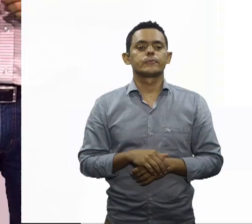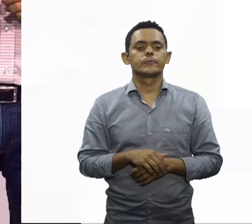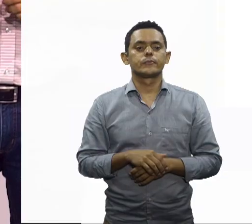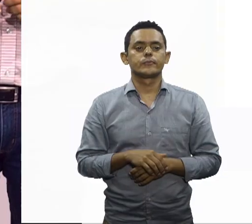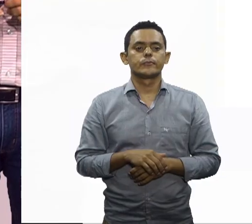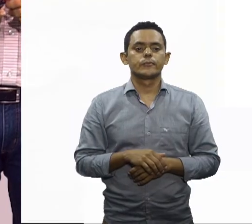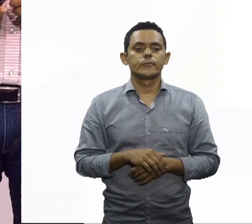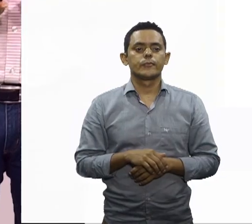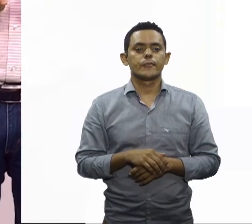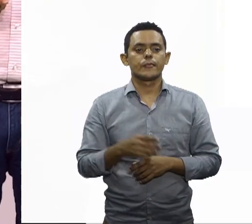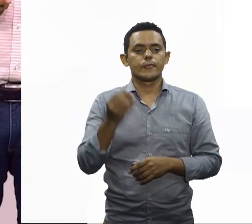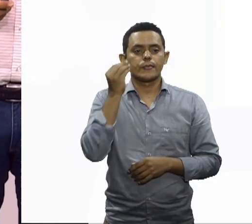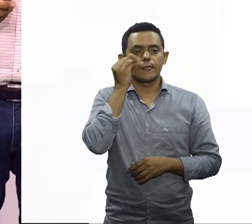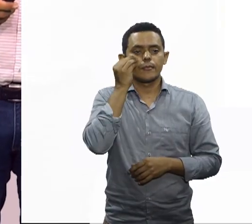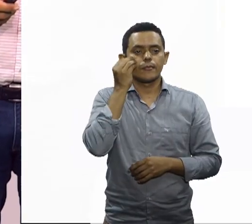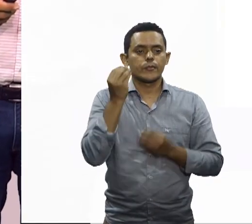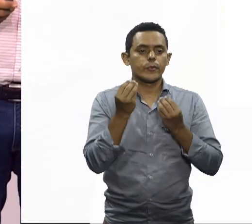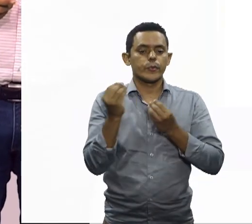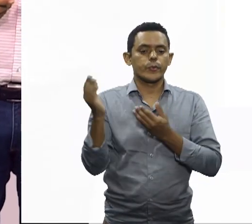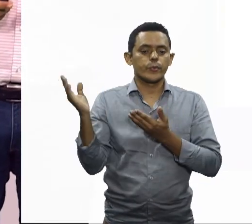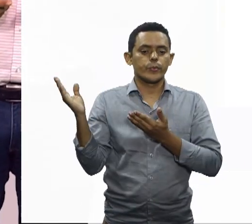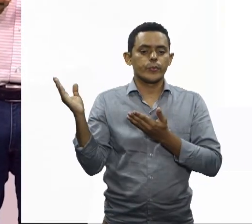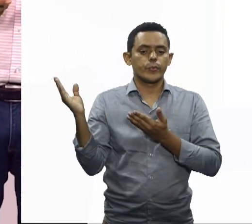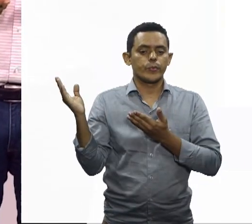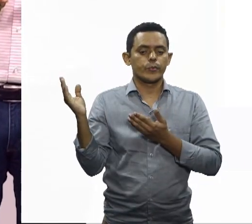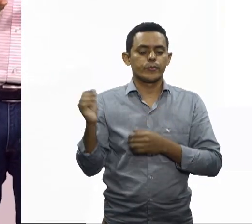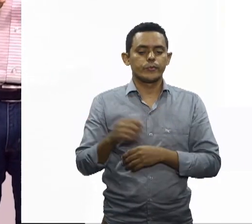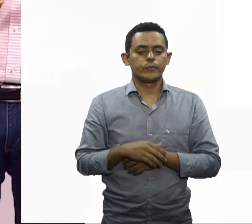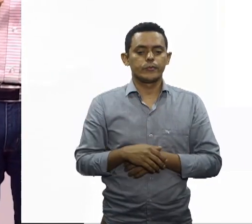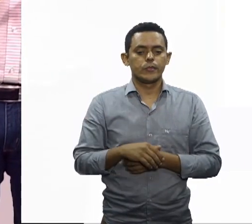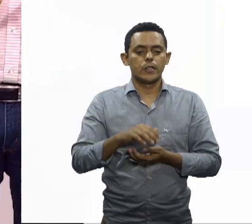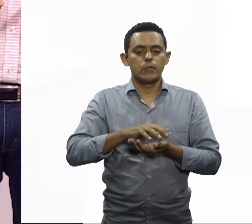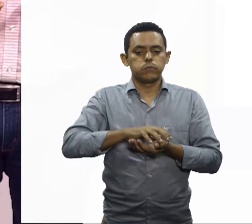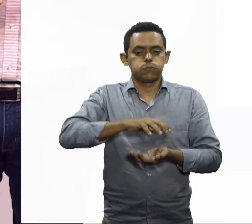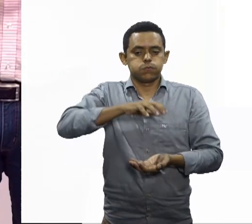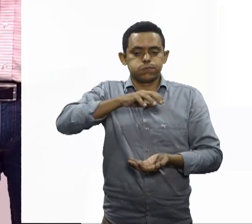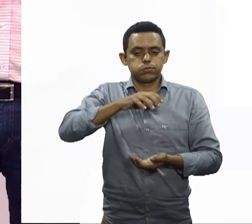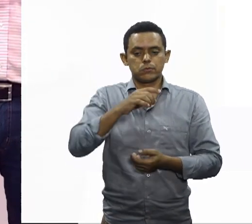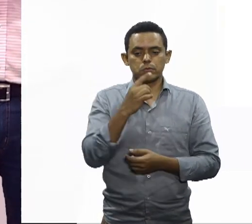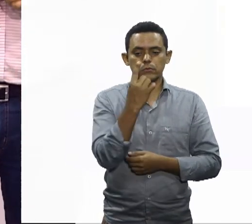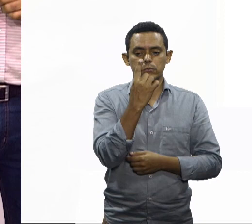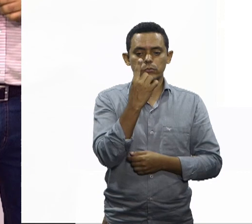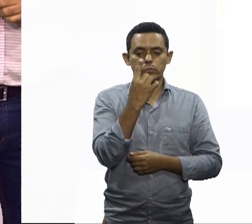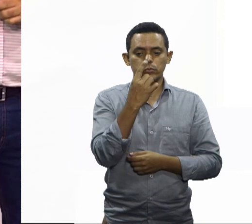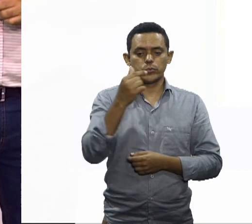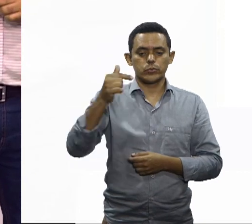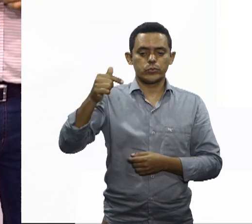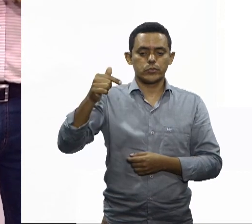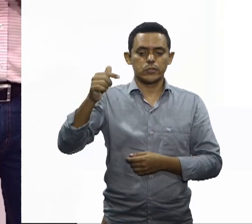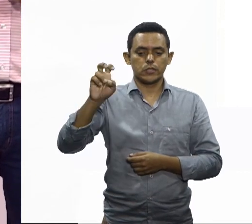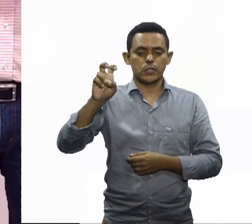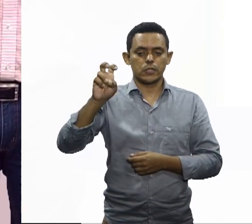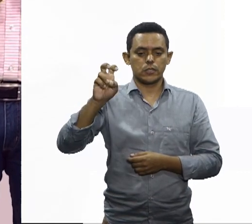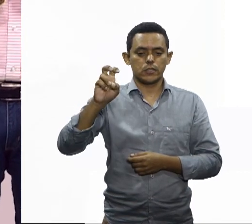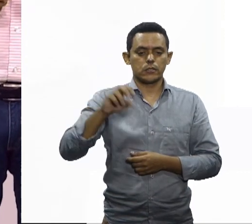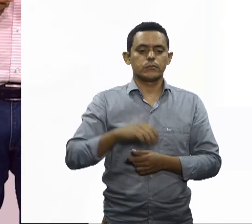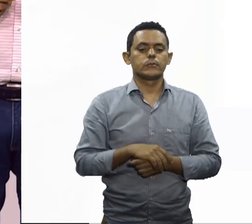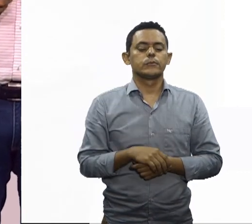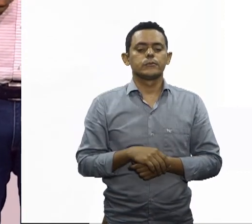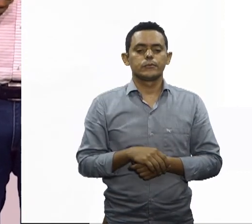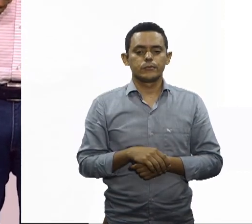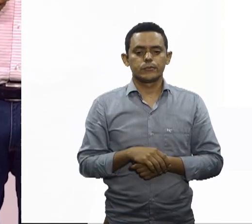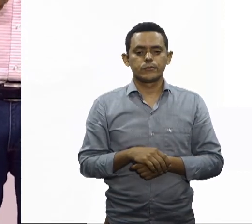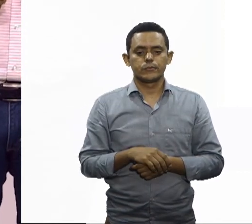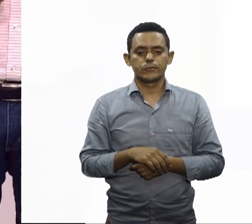Então fazendo ali é o seguinte, ó. O volume foi de 175 metros cúbicos, que nós encontramos lá em cima. E agora vamos